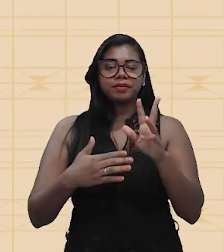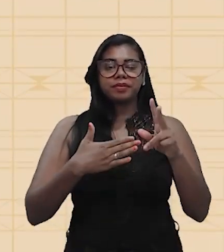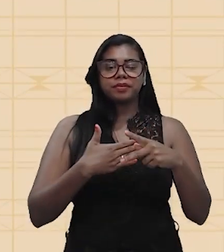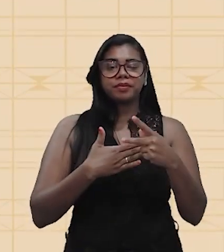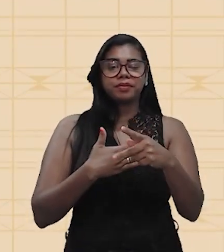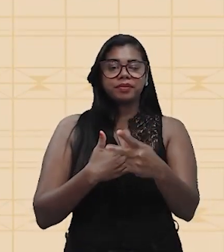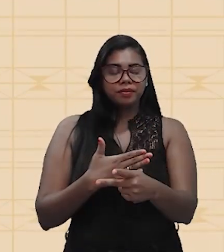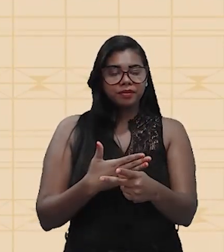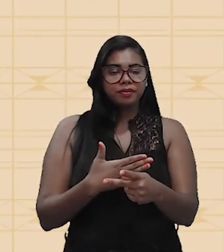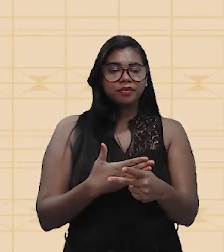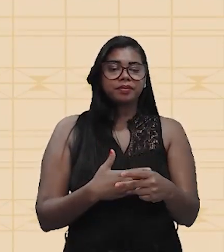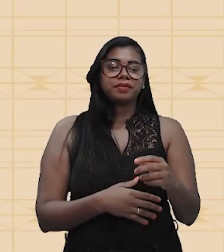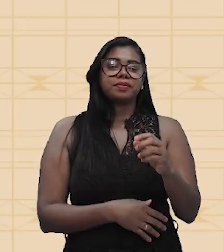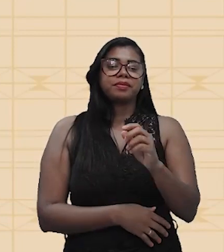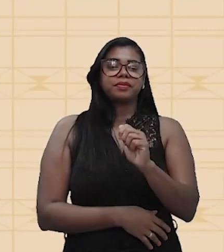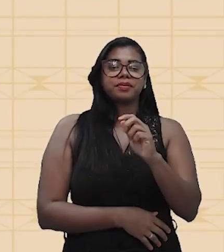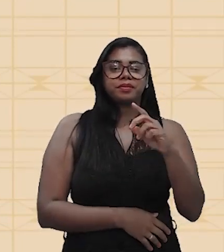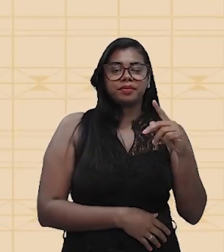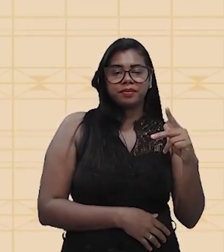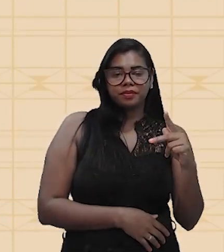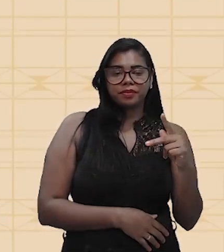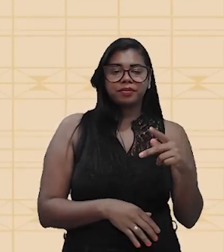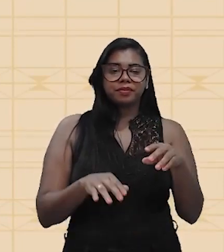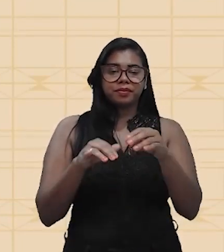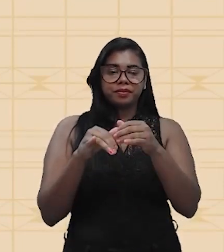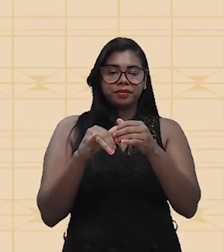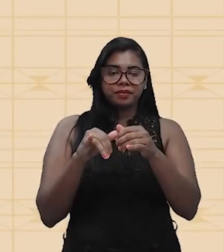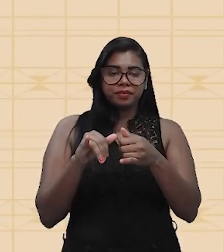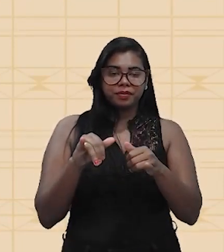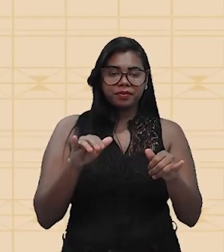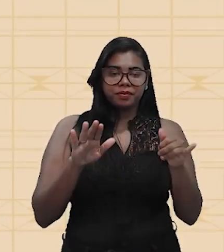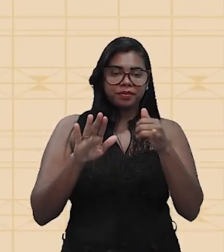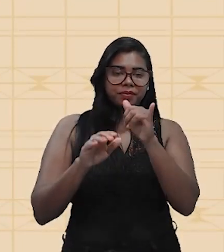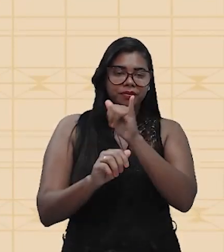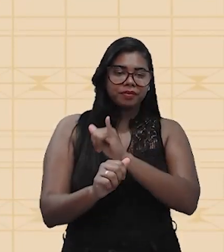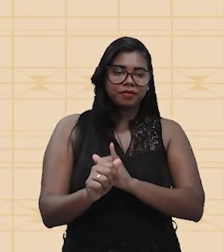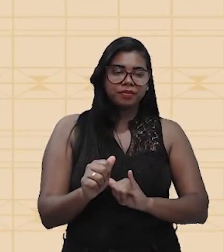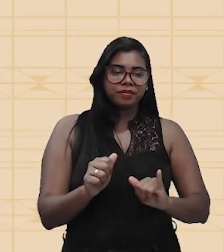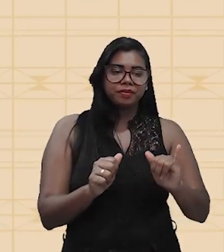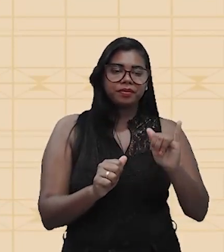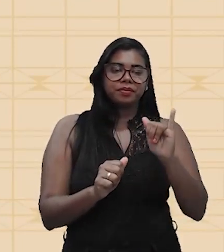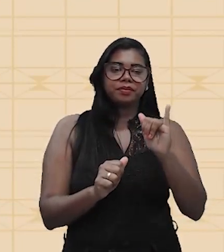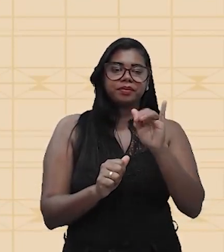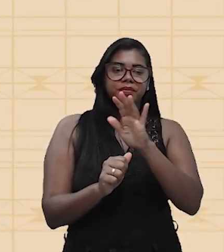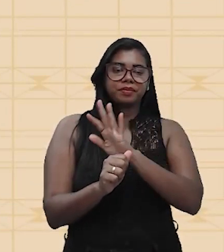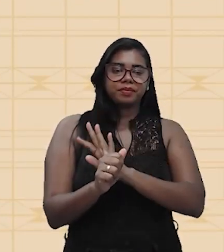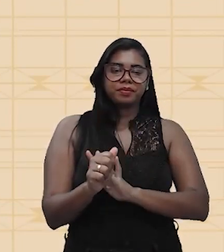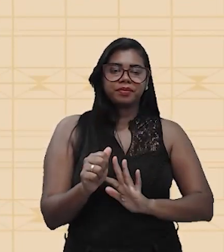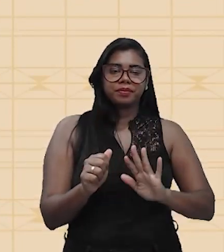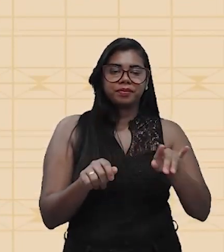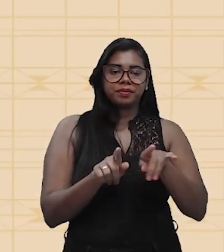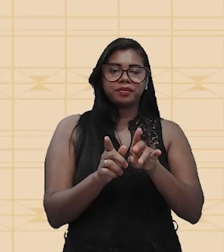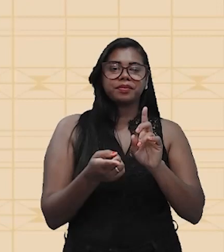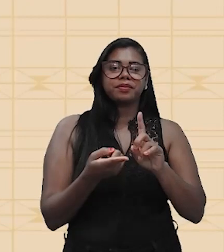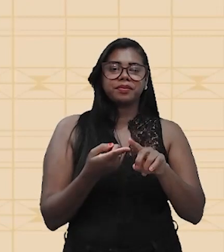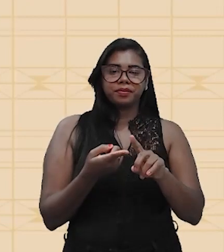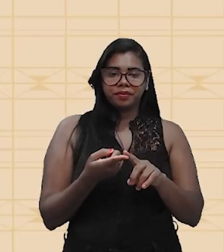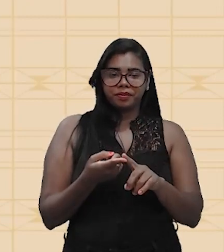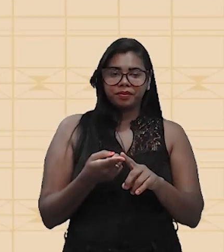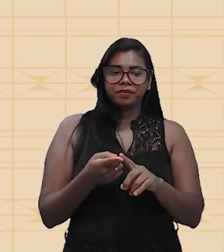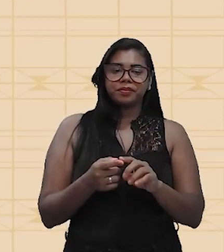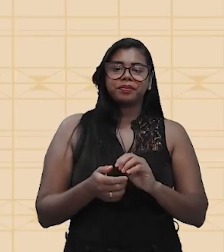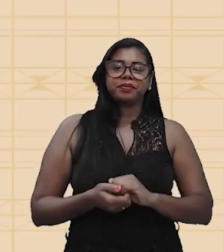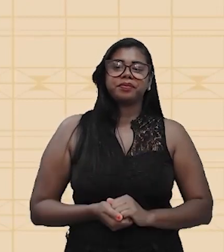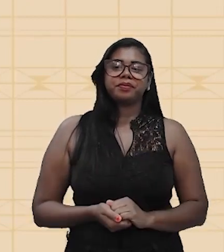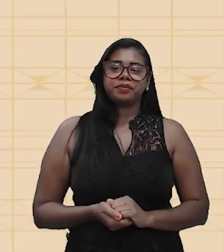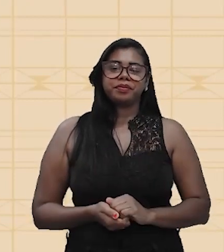da DDP dividido pela corrente que está passando por ele. Então, se existe um aumento da corrente, também vai existir um aumento da